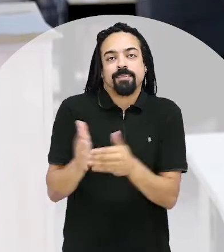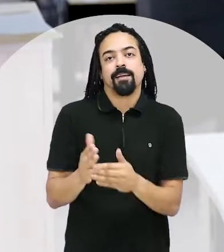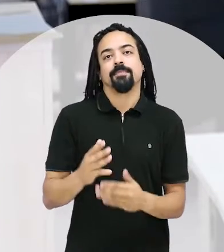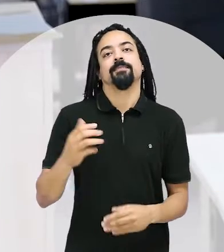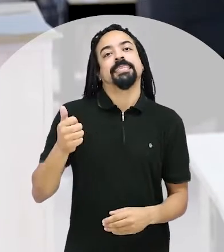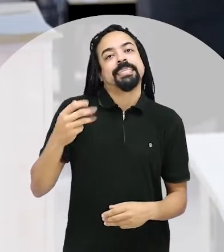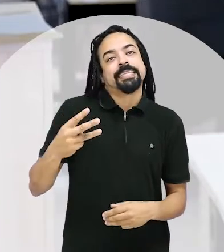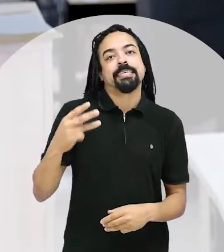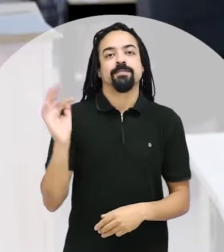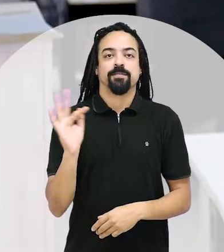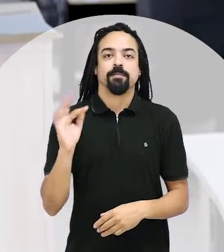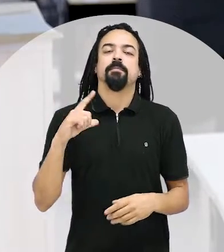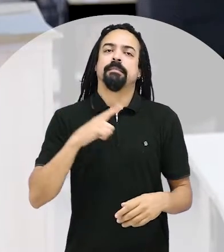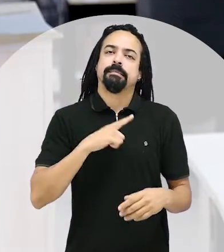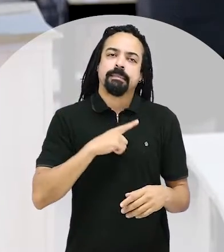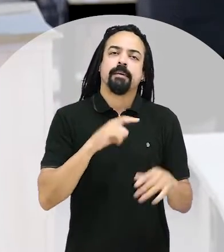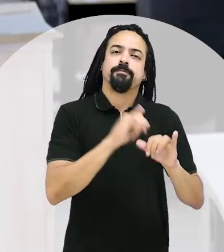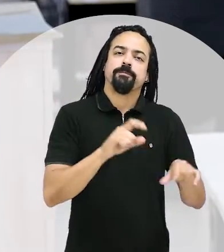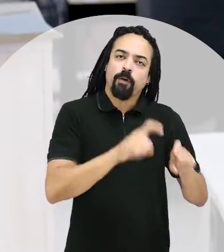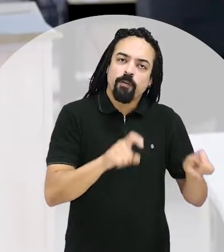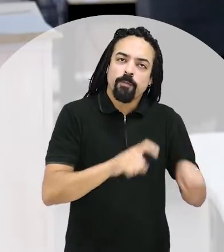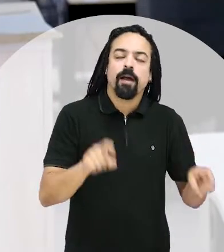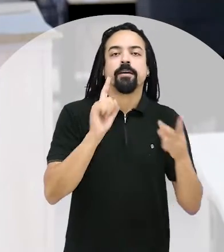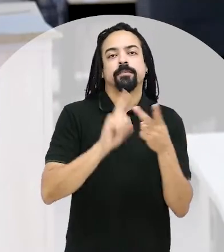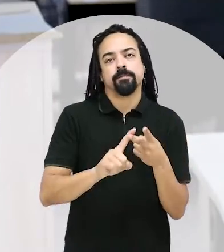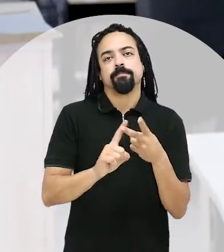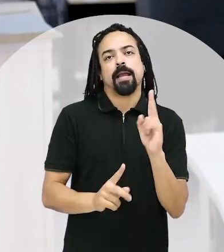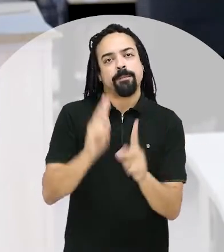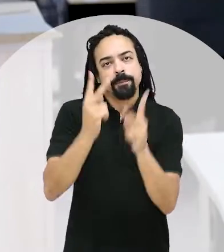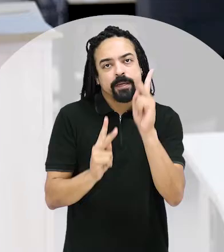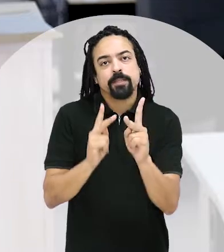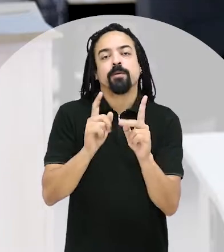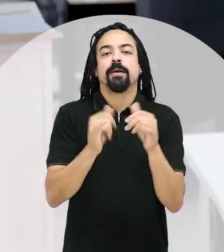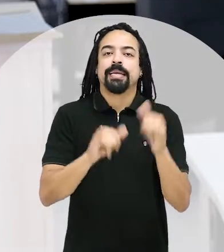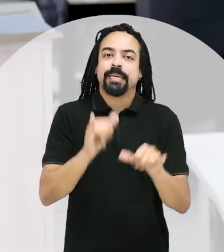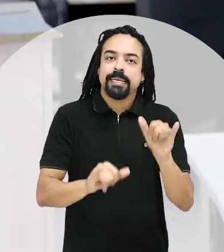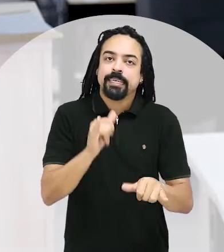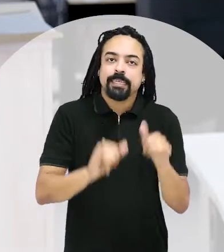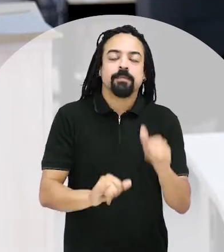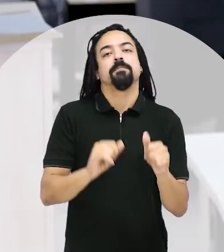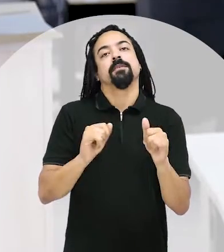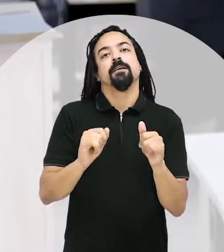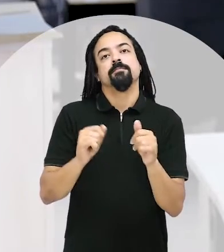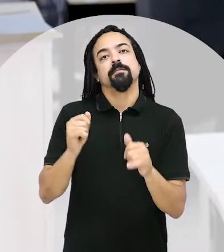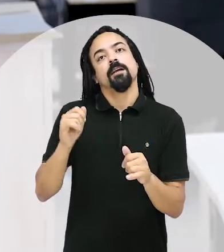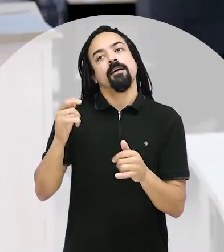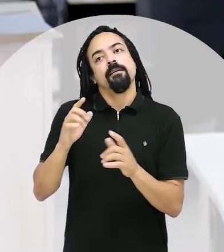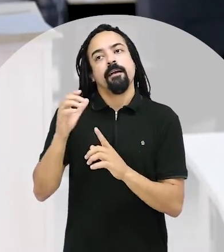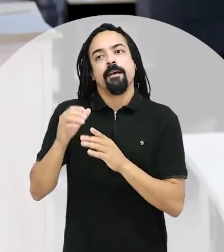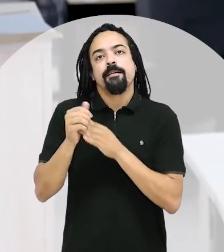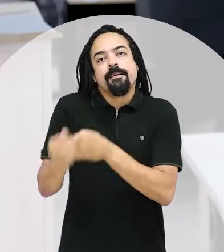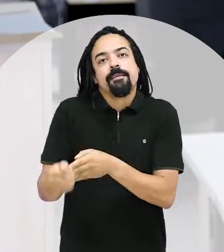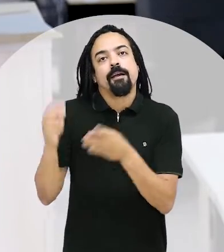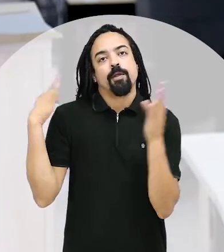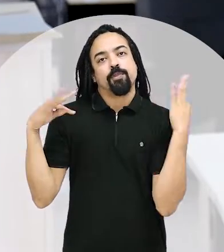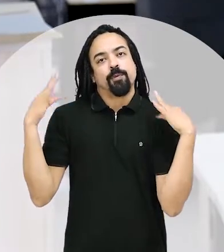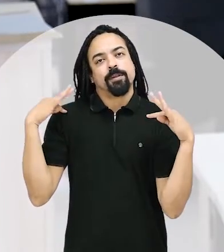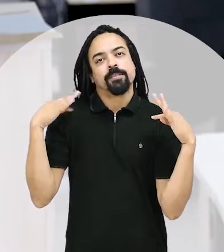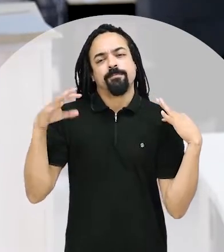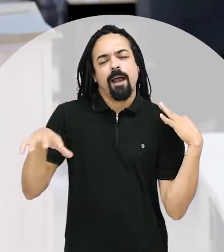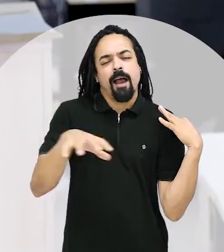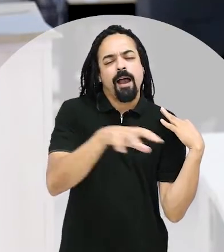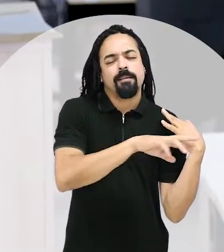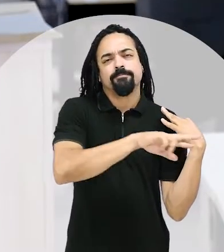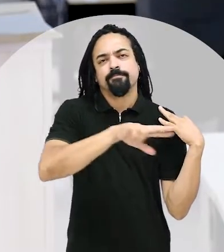treze de fevereiro tem curso de informática petroquímica nenhum ambiente guia de turismo enfim são várias